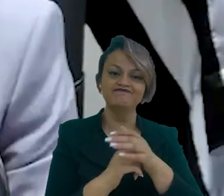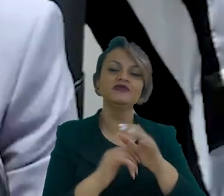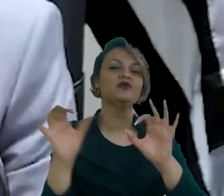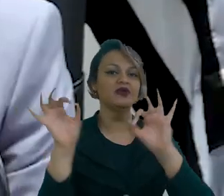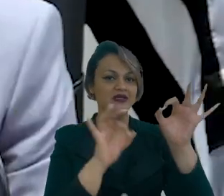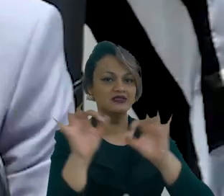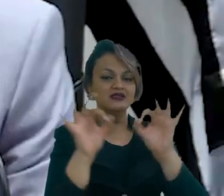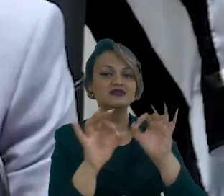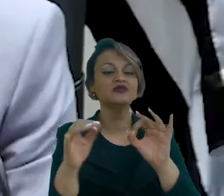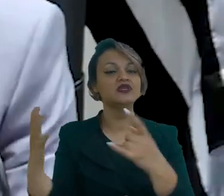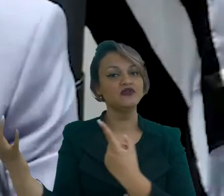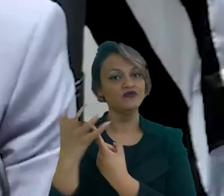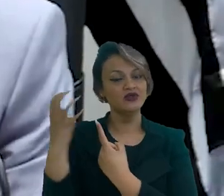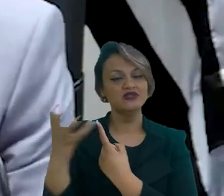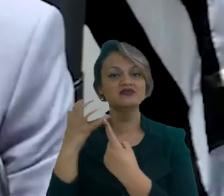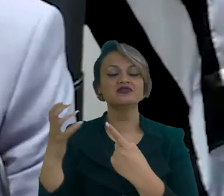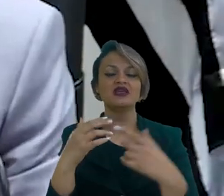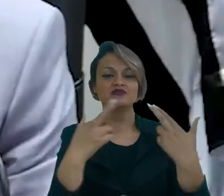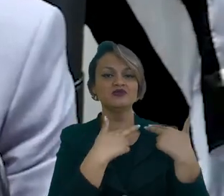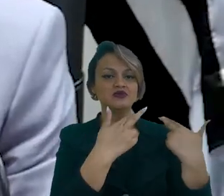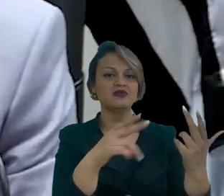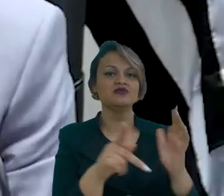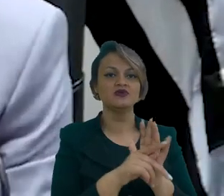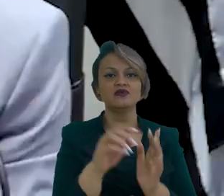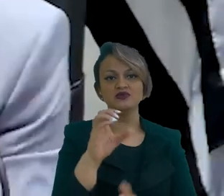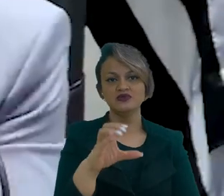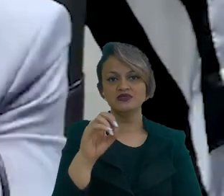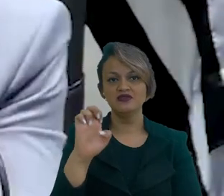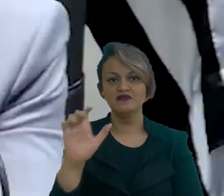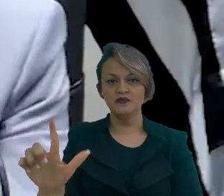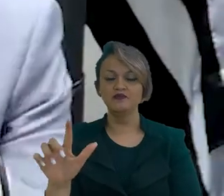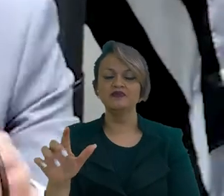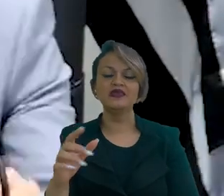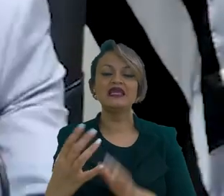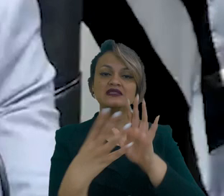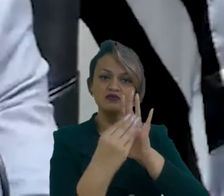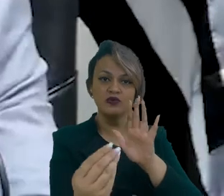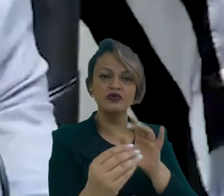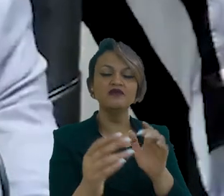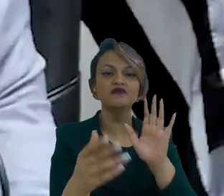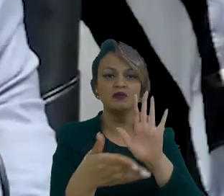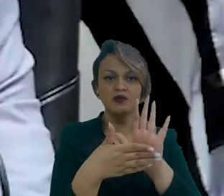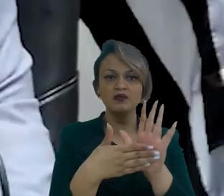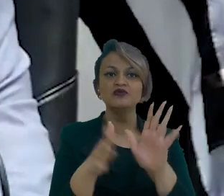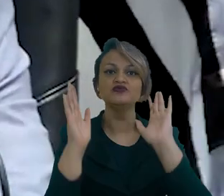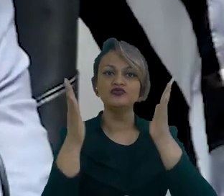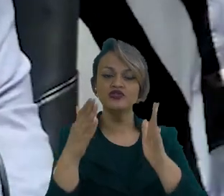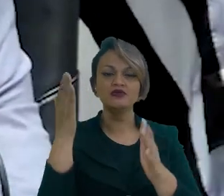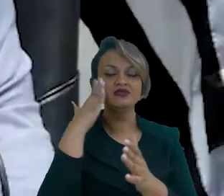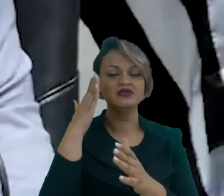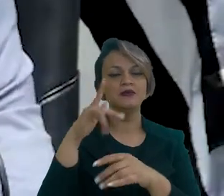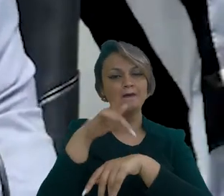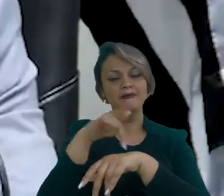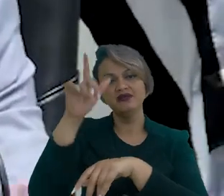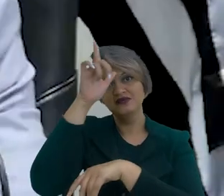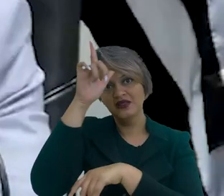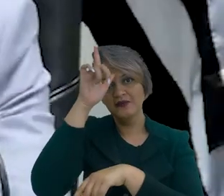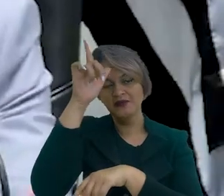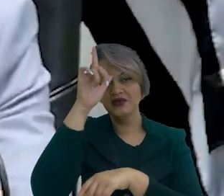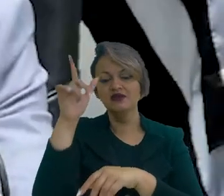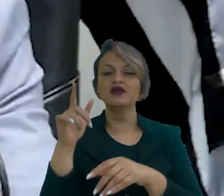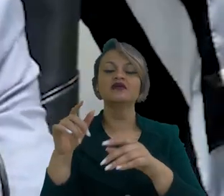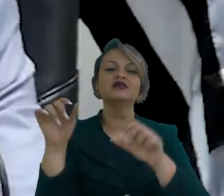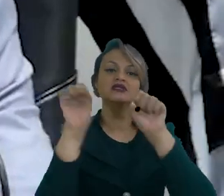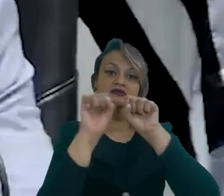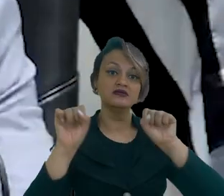dessas Fontes que afetam diretamente a responsabilidade civil o modelo que já de certa maneira foi proposto como sabemos também na